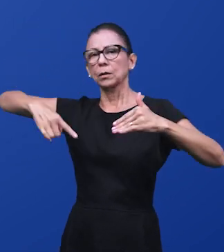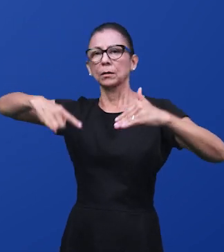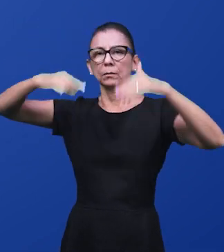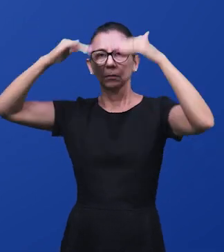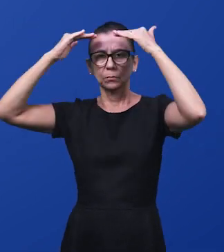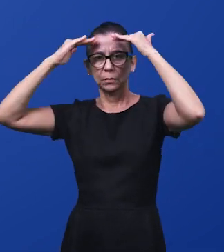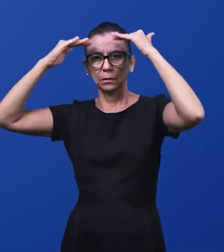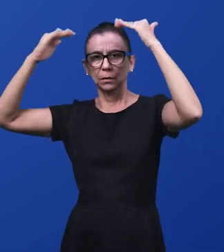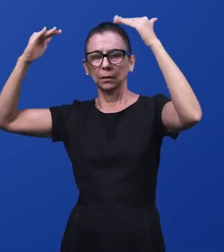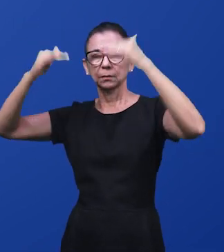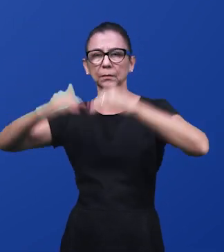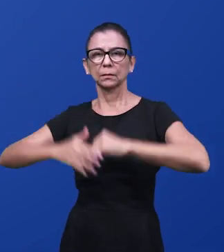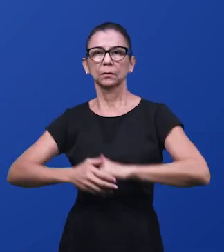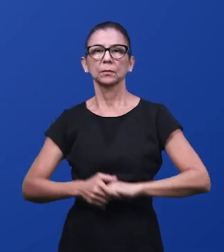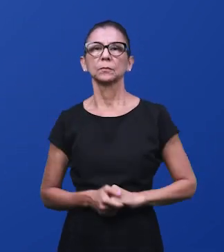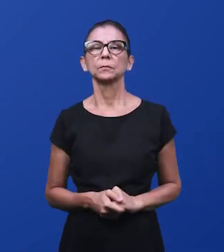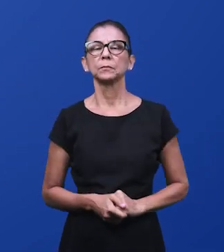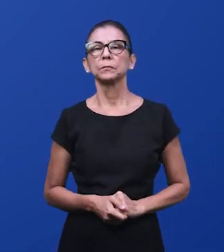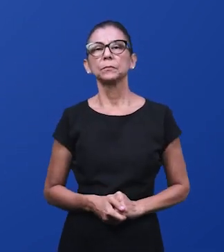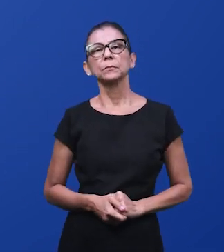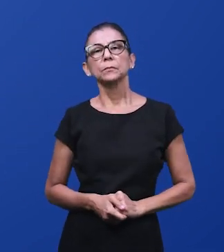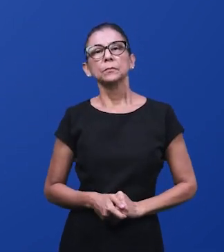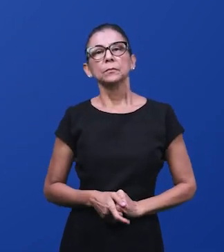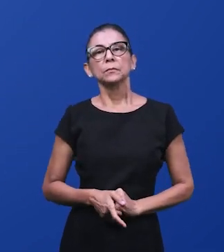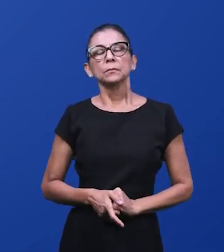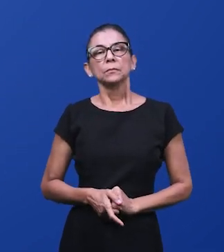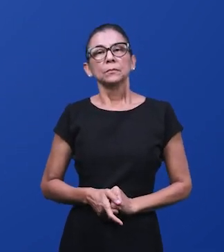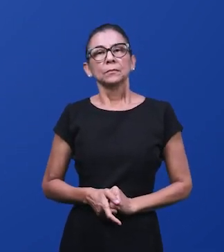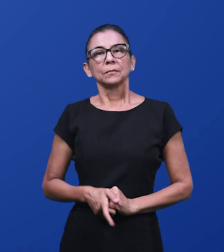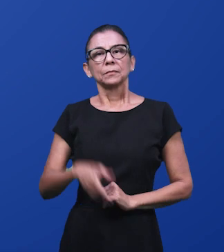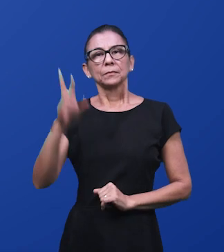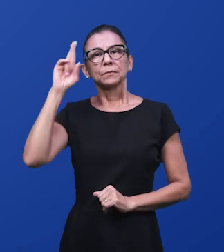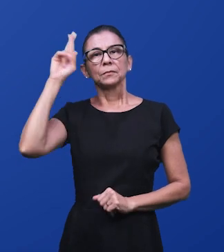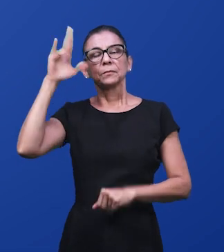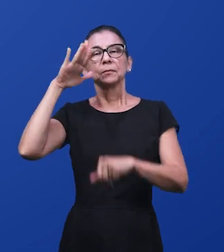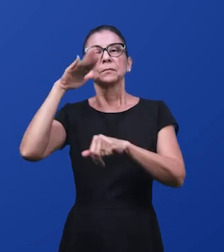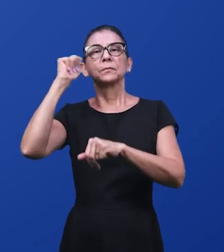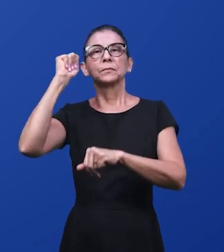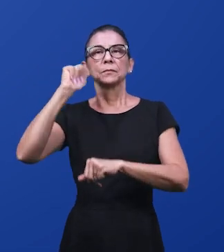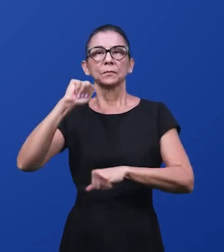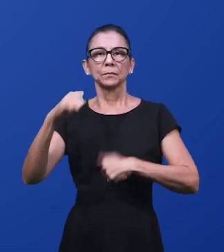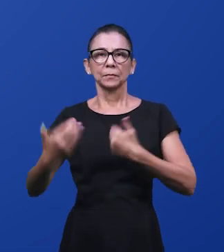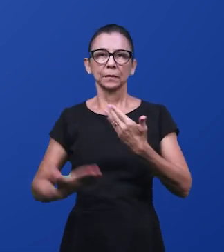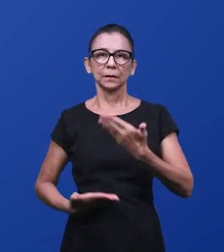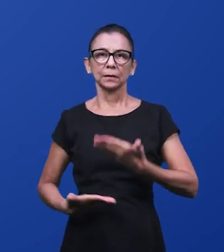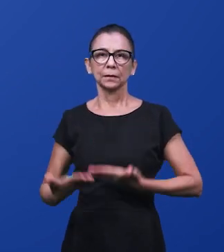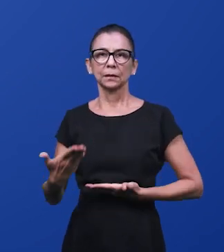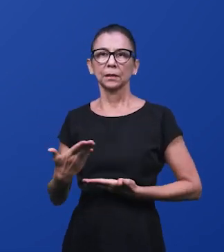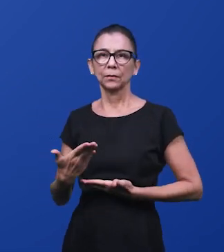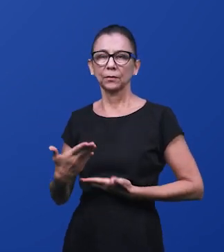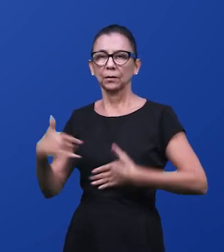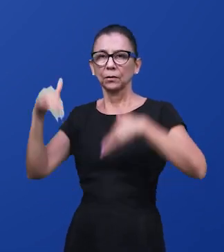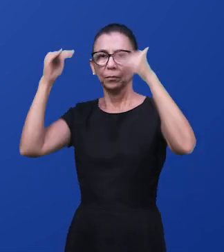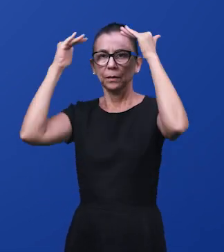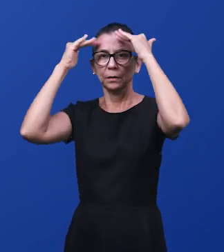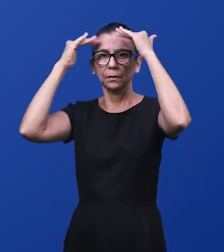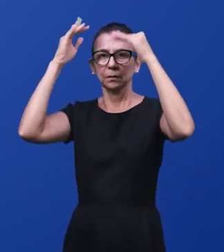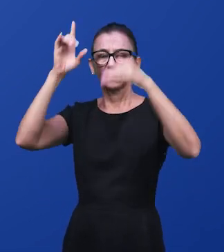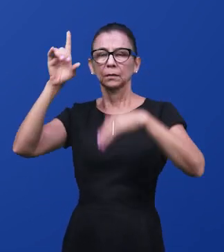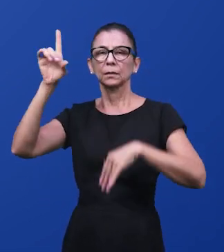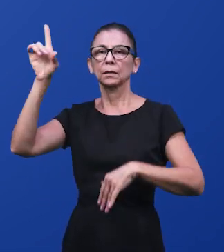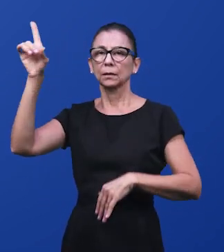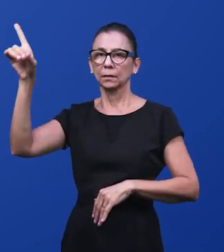fomos chamados para servi-lo em fidelidade, não para fazer a nossa vontade. Fomos chamados